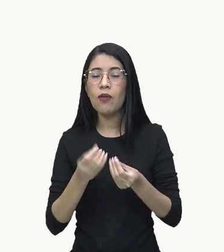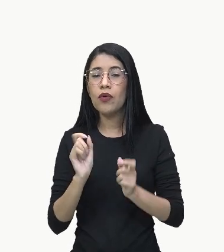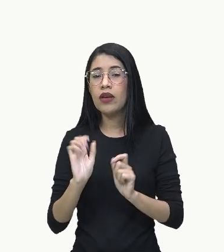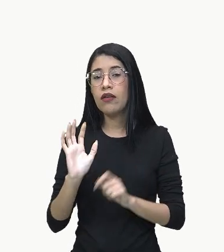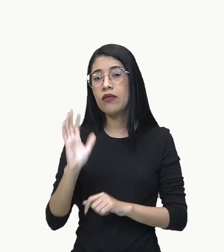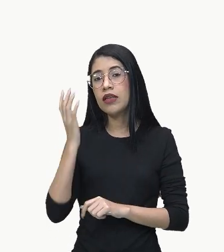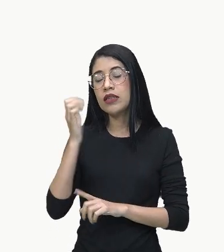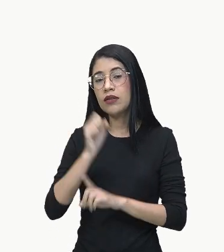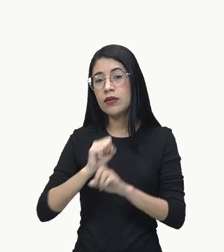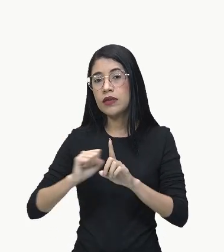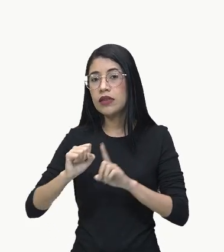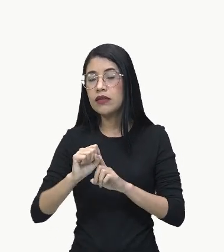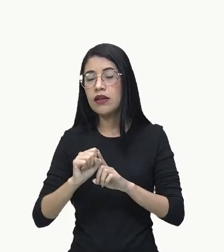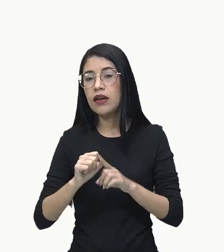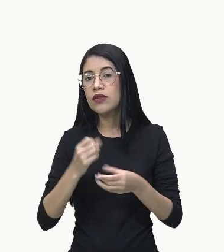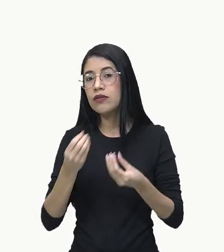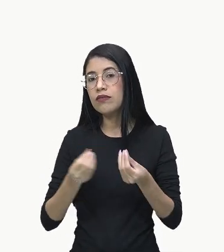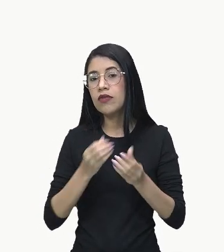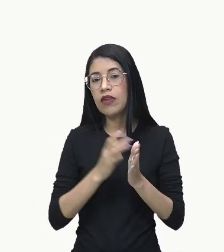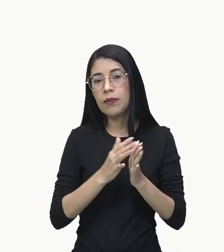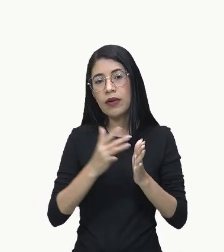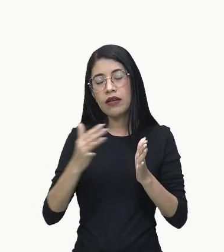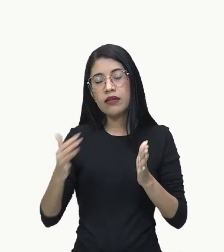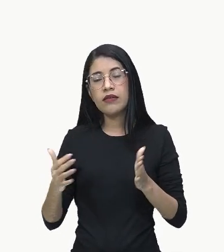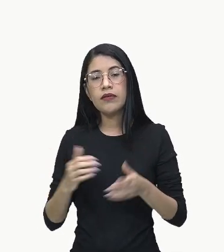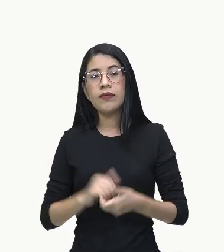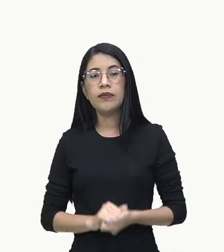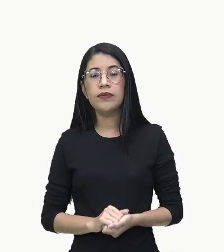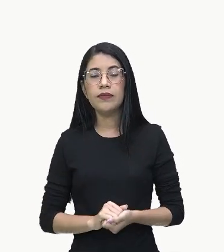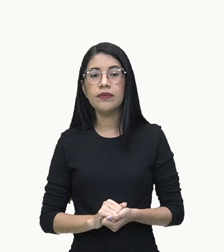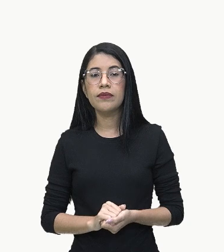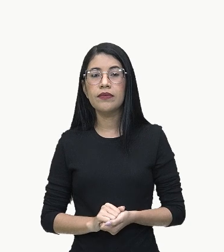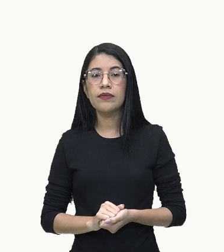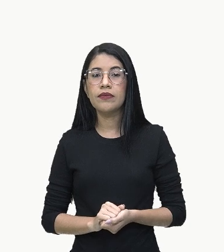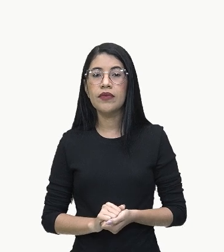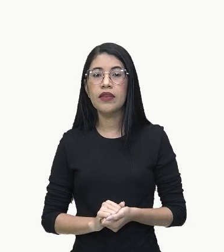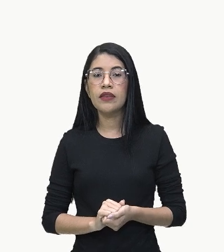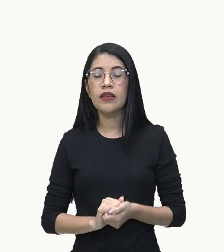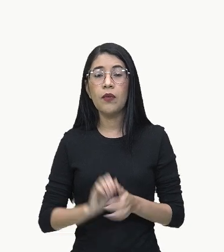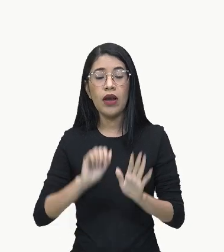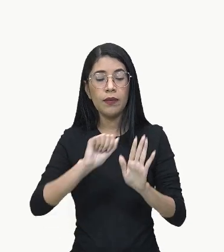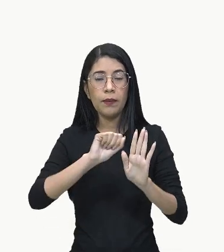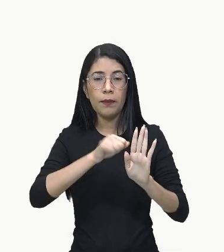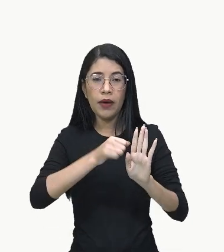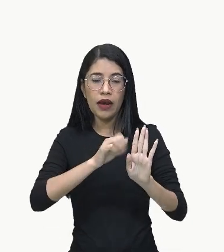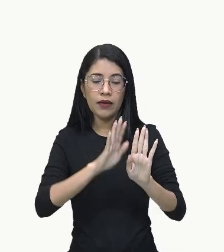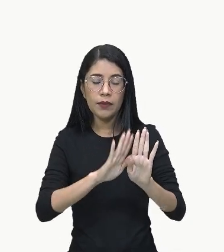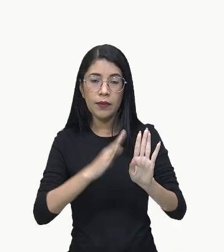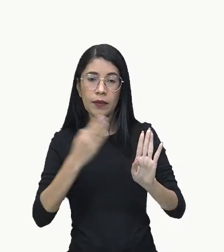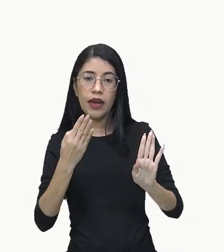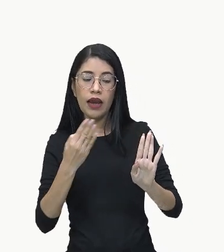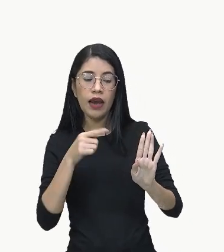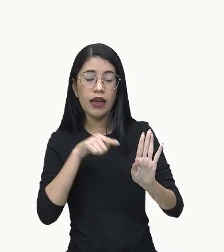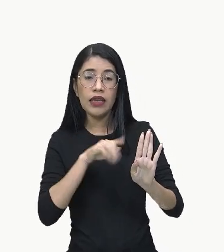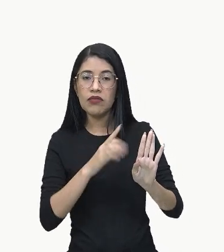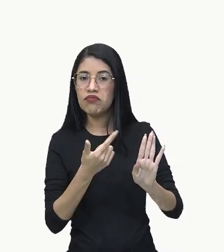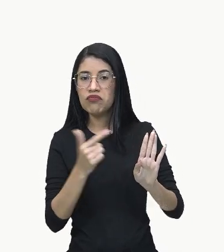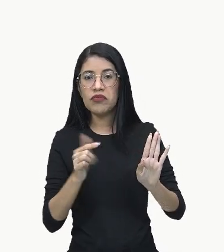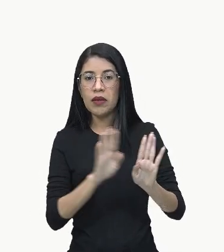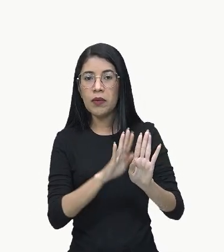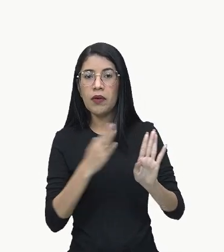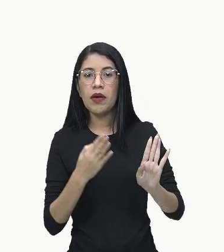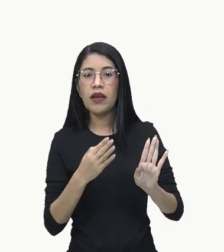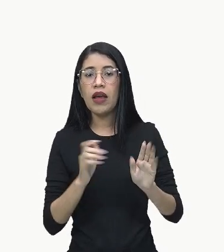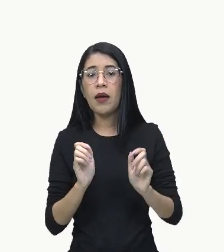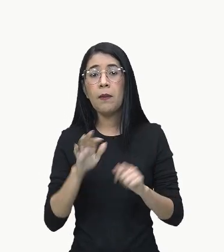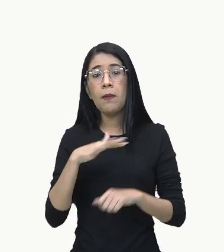agora? Nesse processo tão difícil, né? Com a chave na mão, quer abrir a porta. Não existe porta. Quer